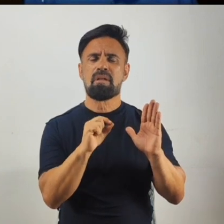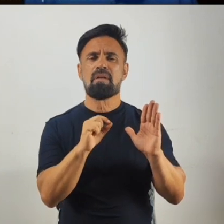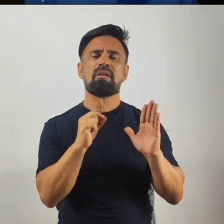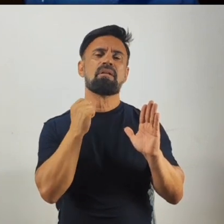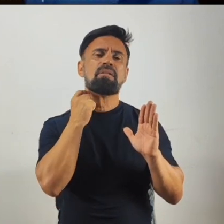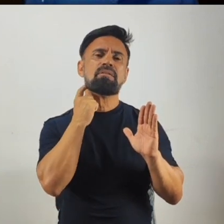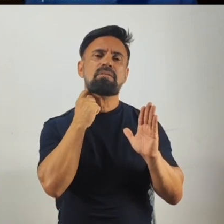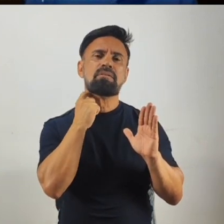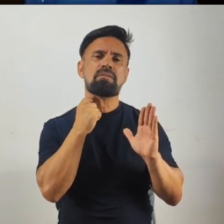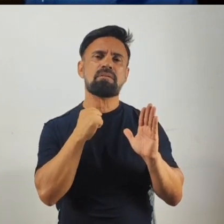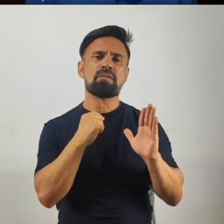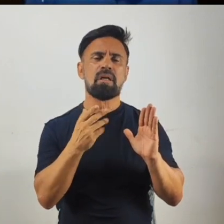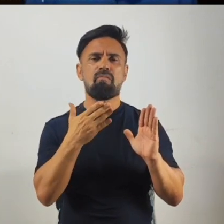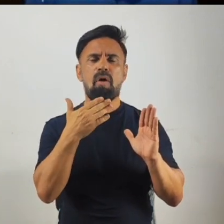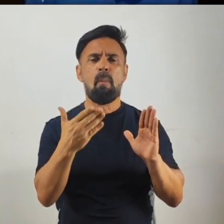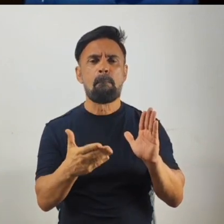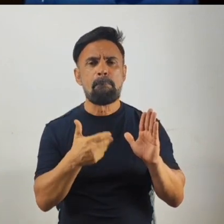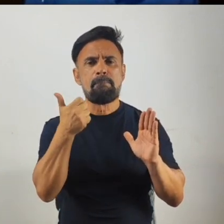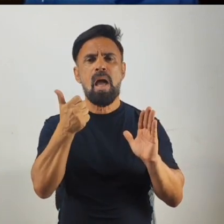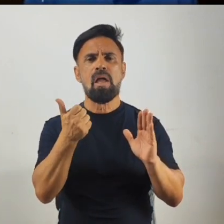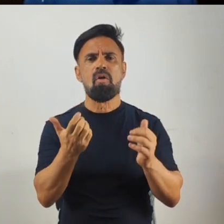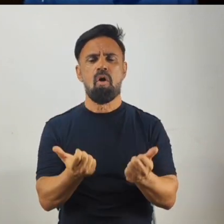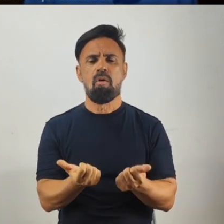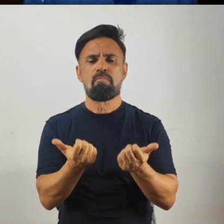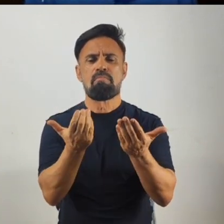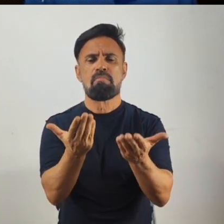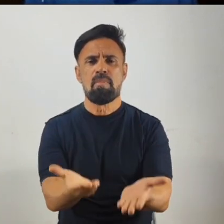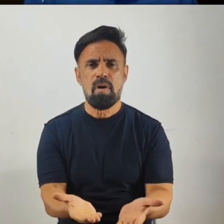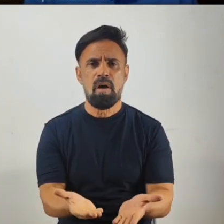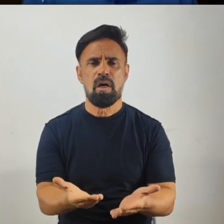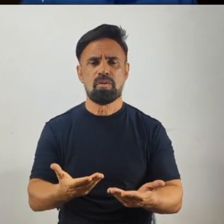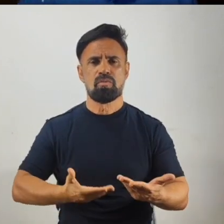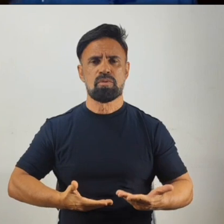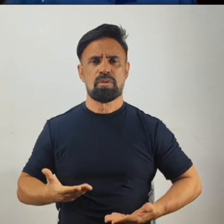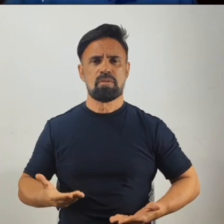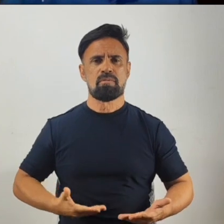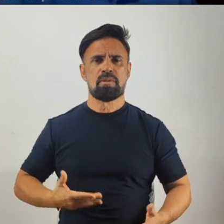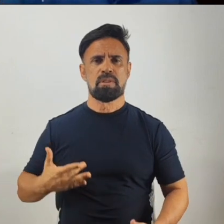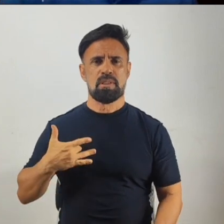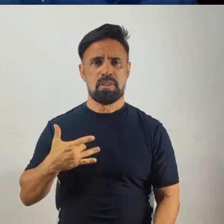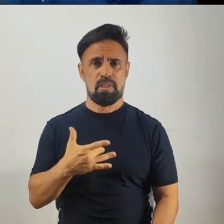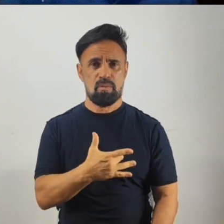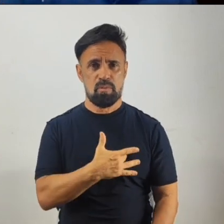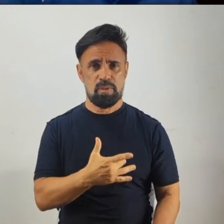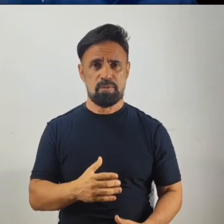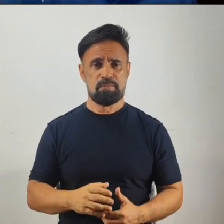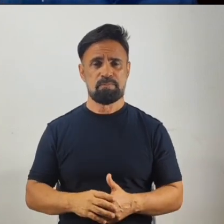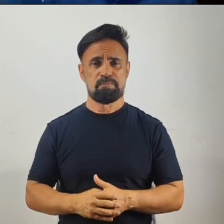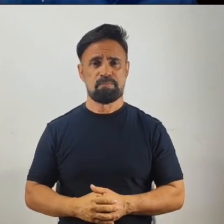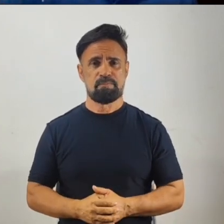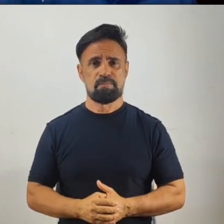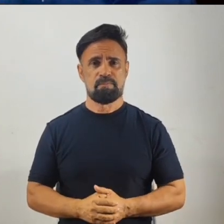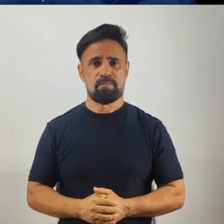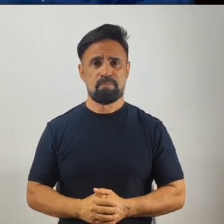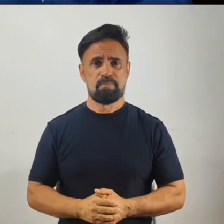que estabelecem o que é uma melhor prestação dos serviços de